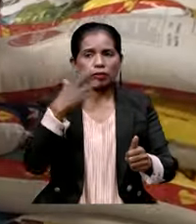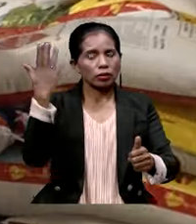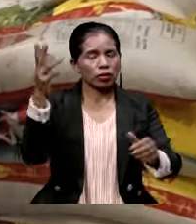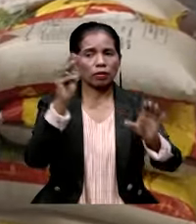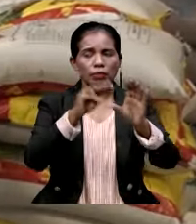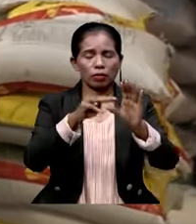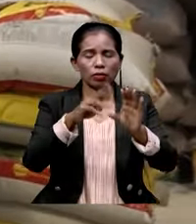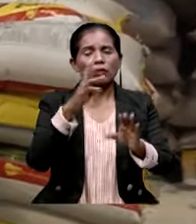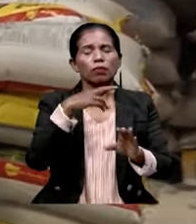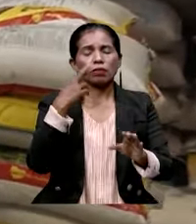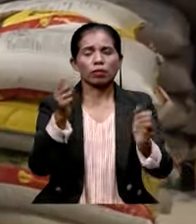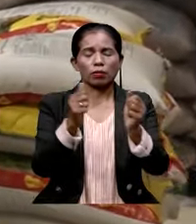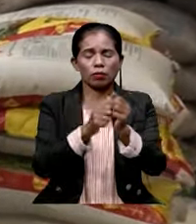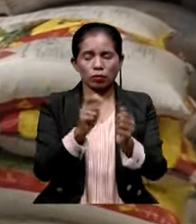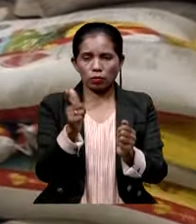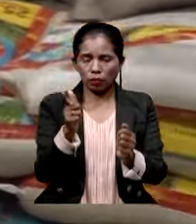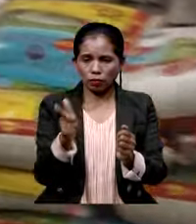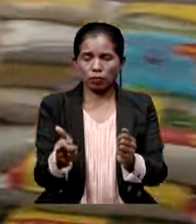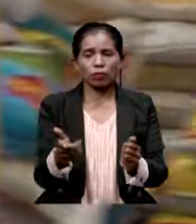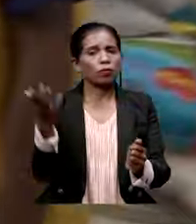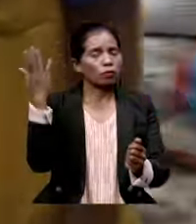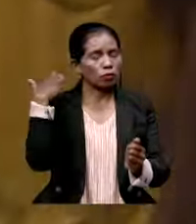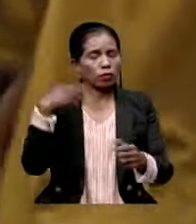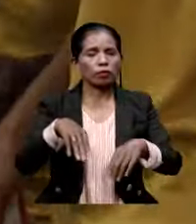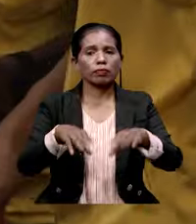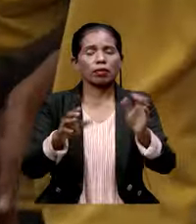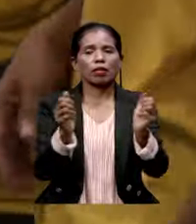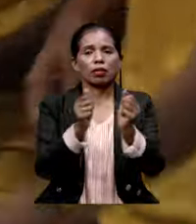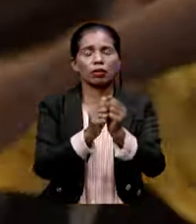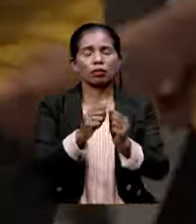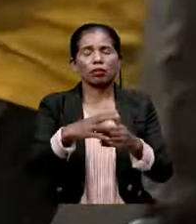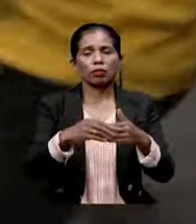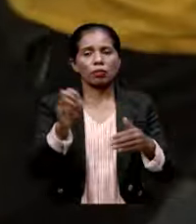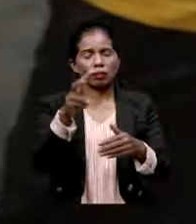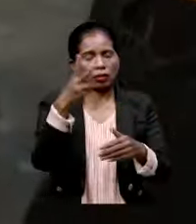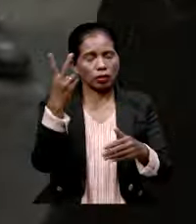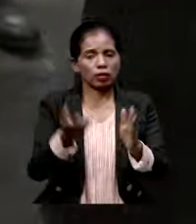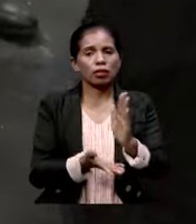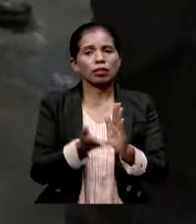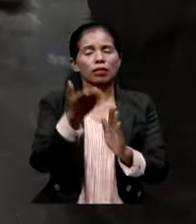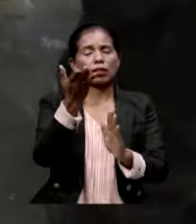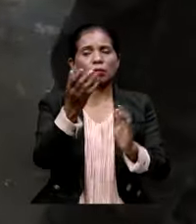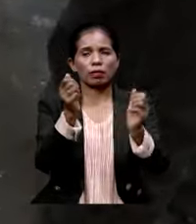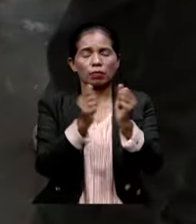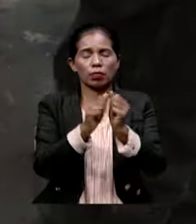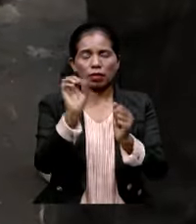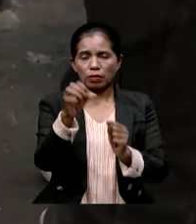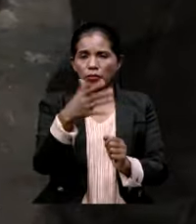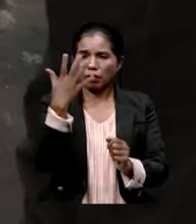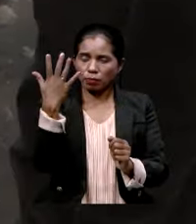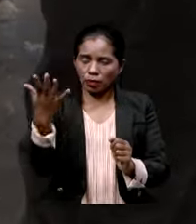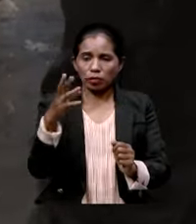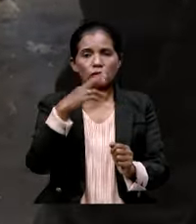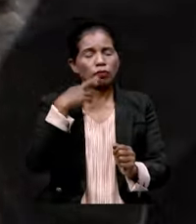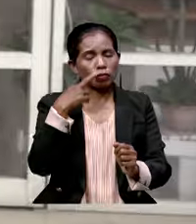mercado Fos o quilograma Ruanulo nebe antes ne ho Folim dólar Sanulo Recintolo Saba dólar sanulo resin lima, fos